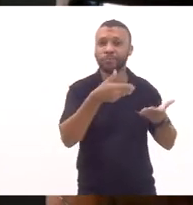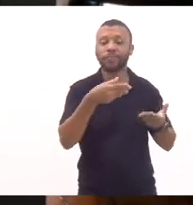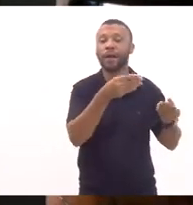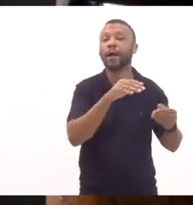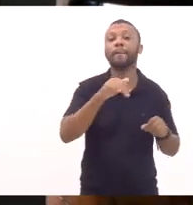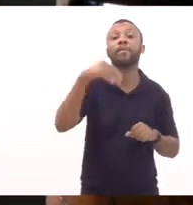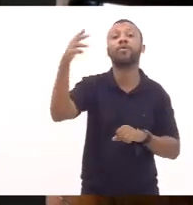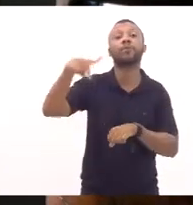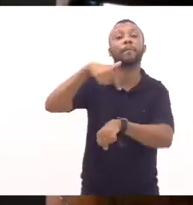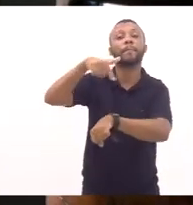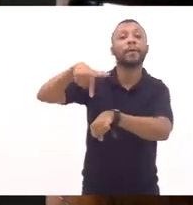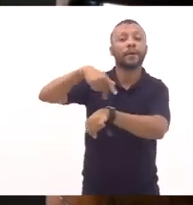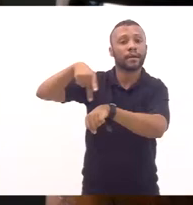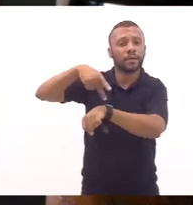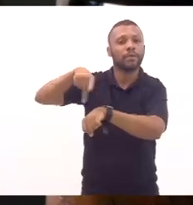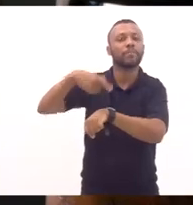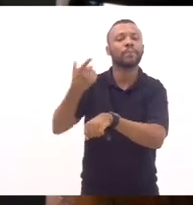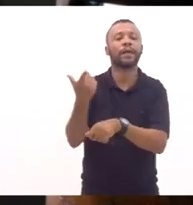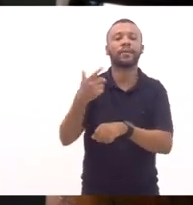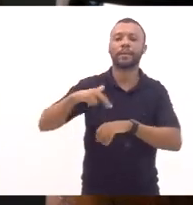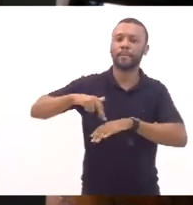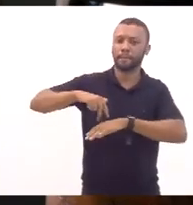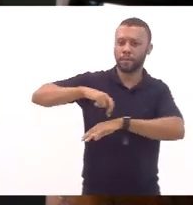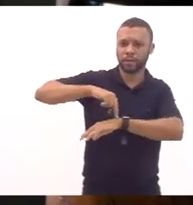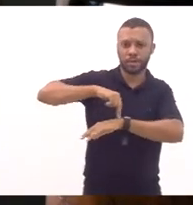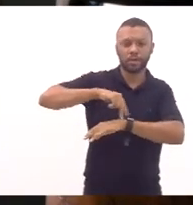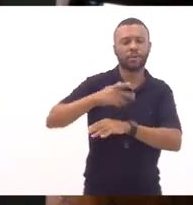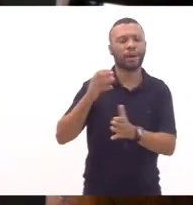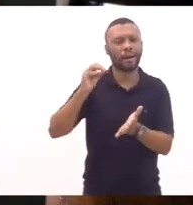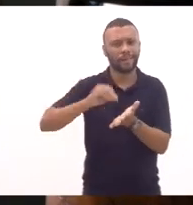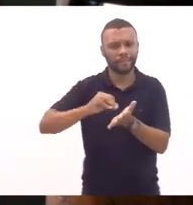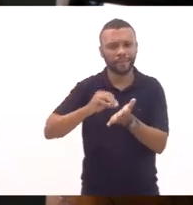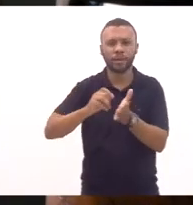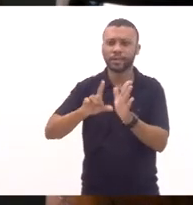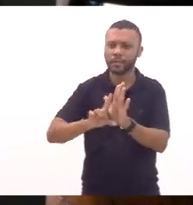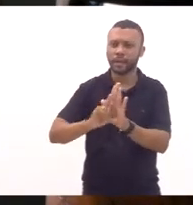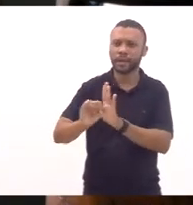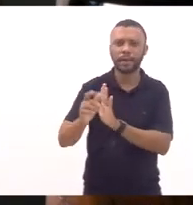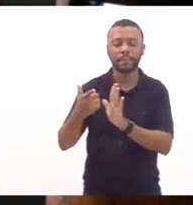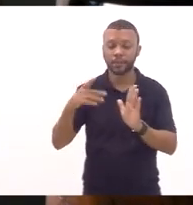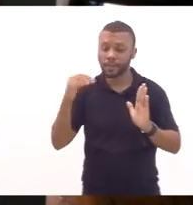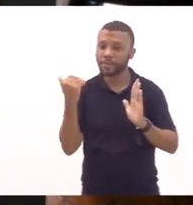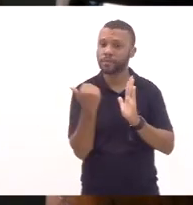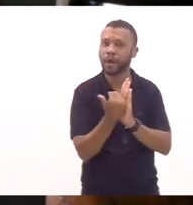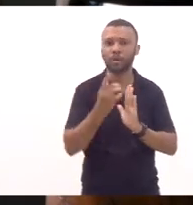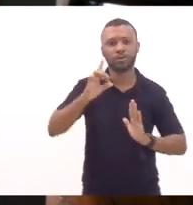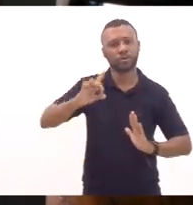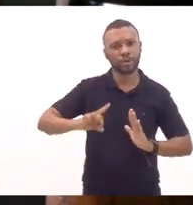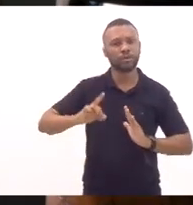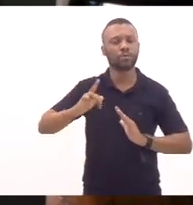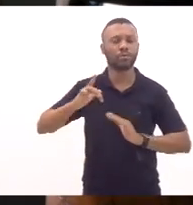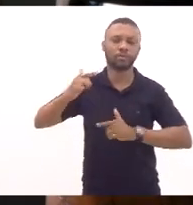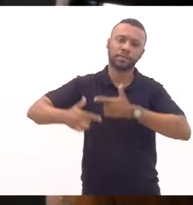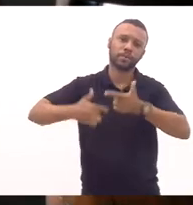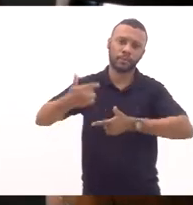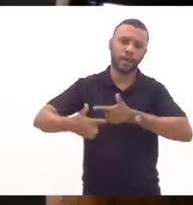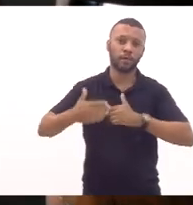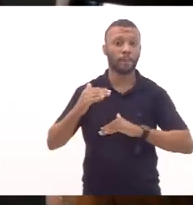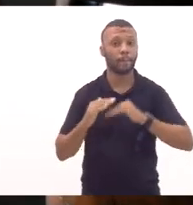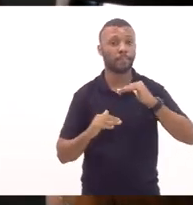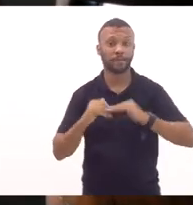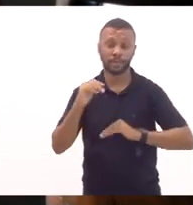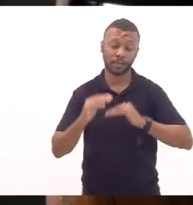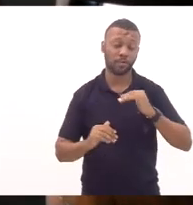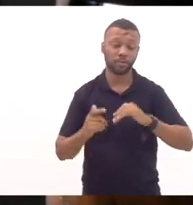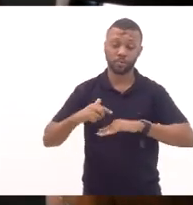modelo. A falta da lei ser cumprida, os direitos trabalhistas, sim, da profissão modelo, que é uma profissão como qualquer